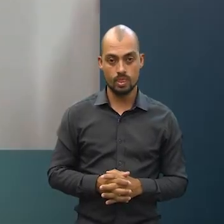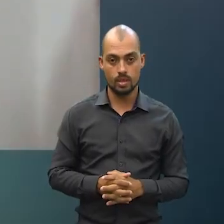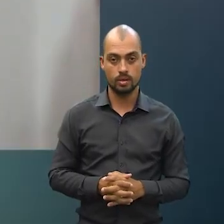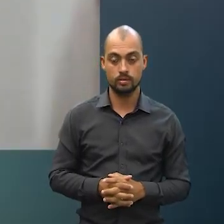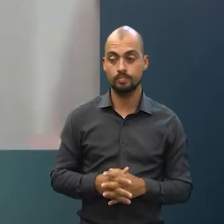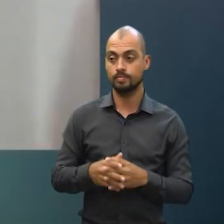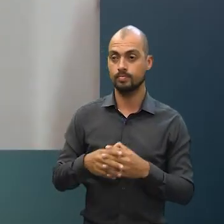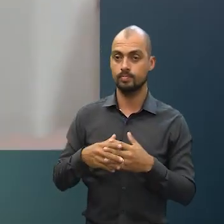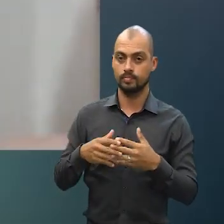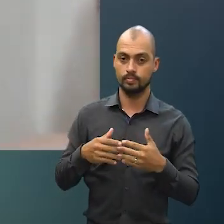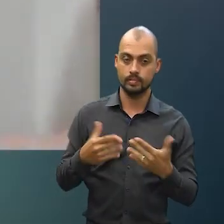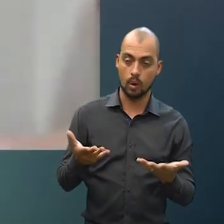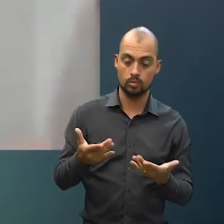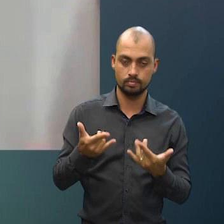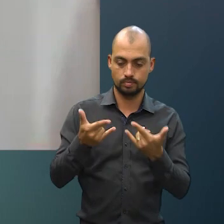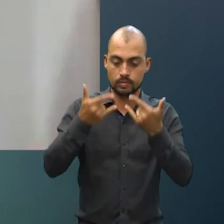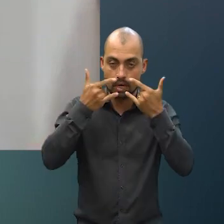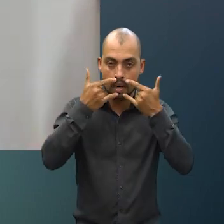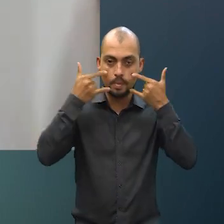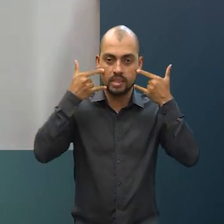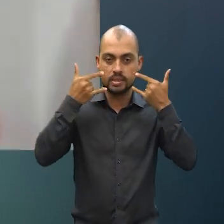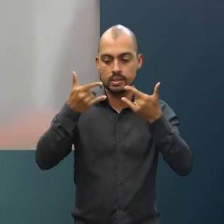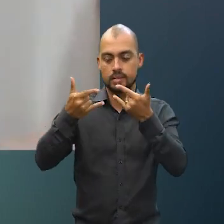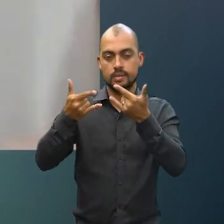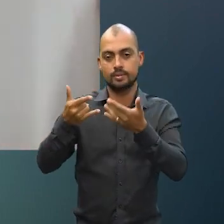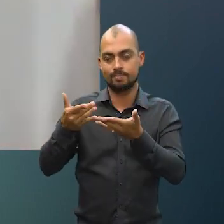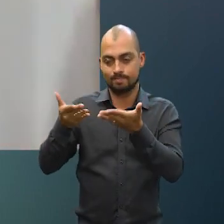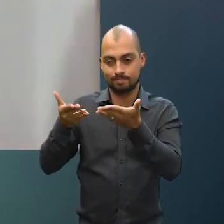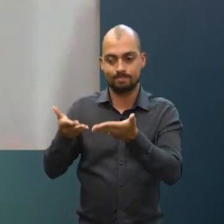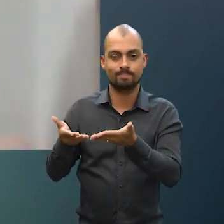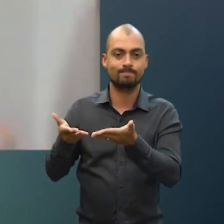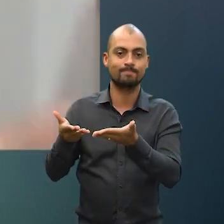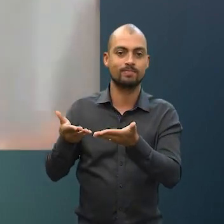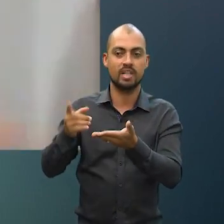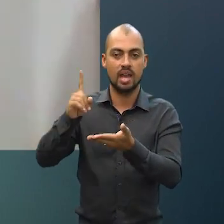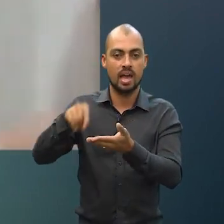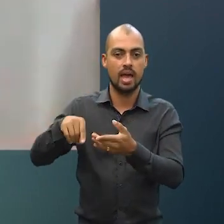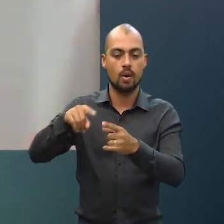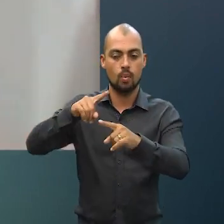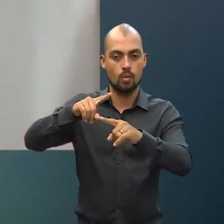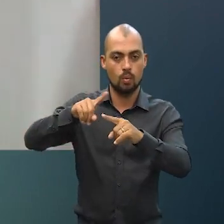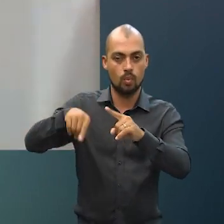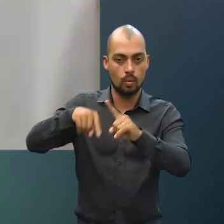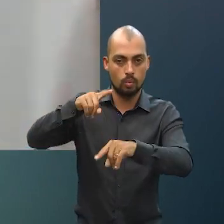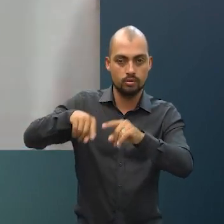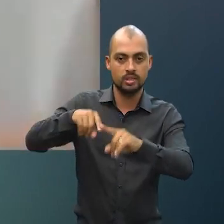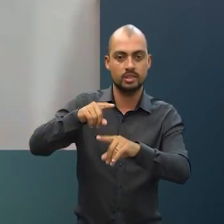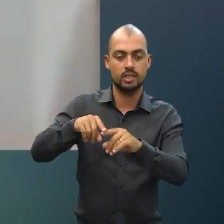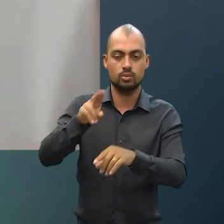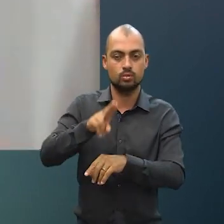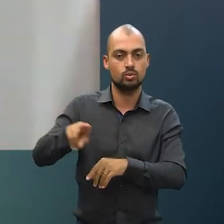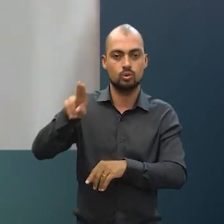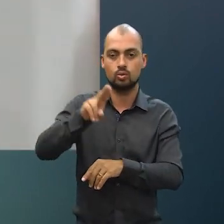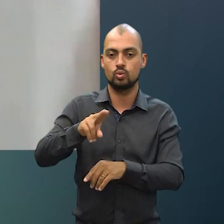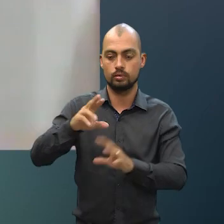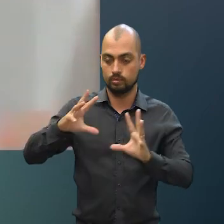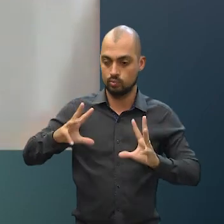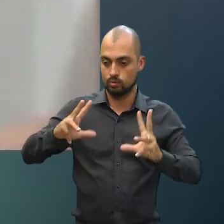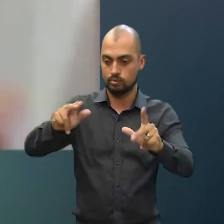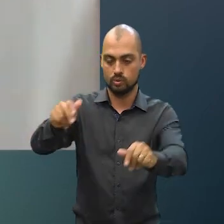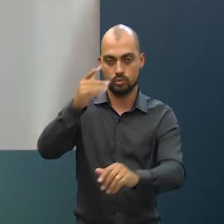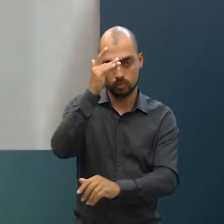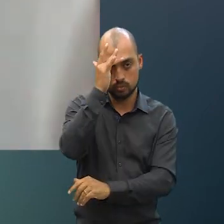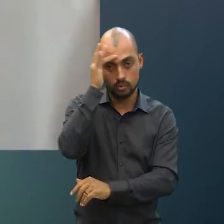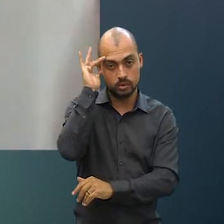né? Então, a máscara se tornou, né, um objeto, ali, um utensílio assim de uso para todo mundo,